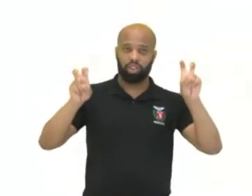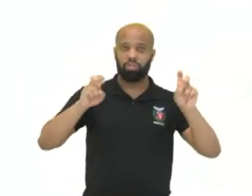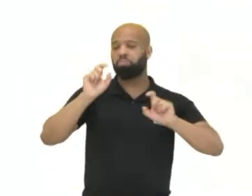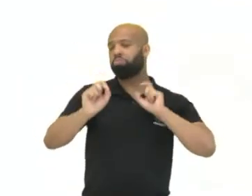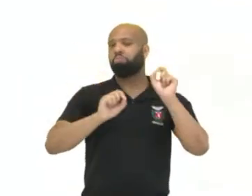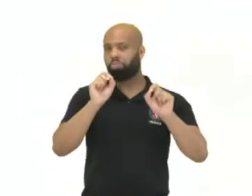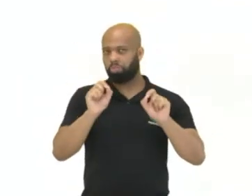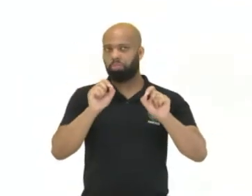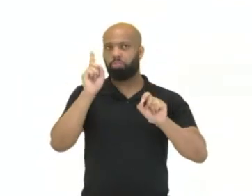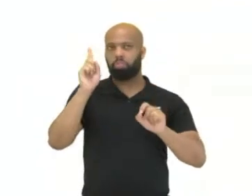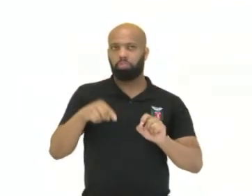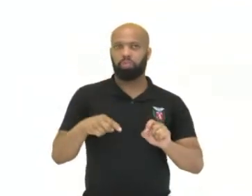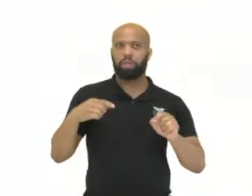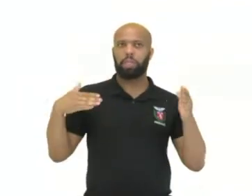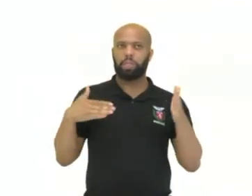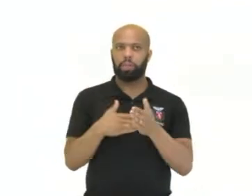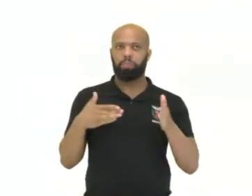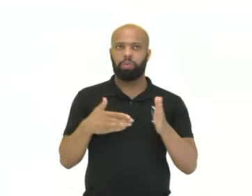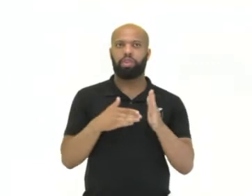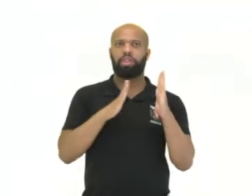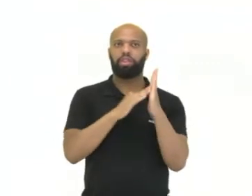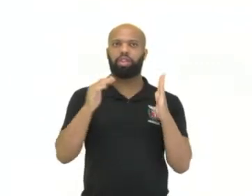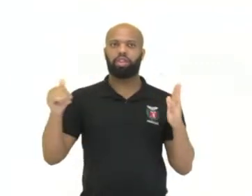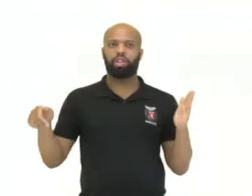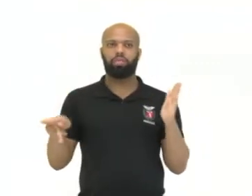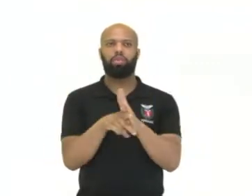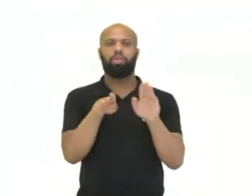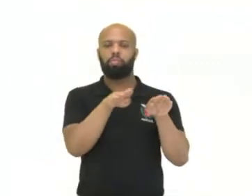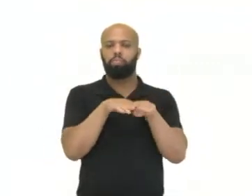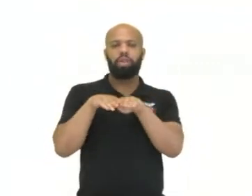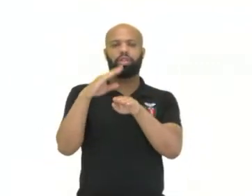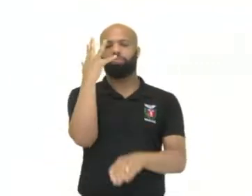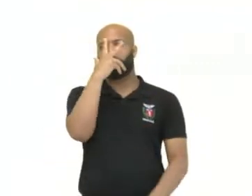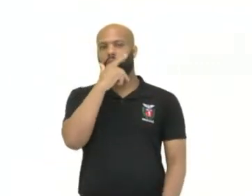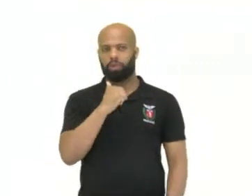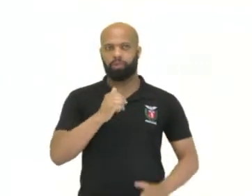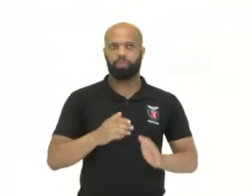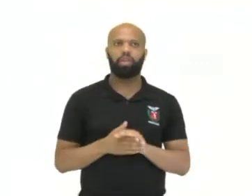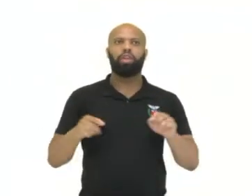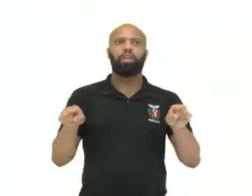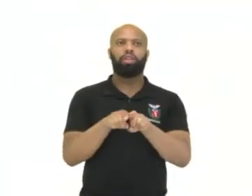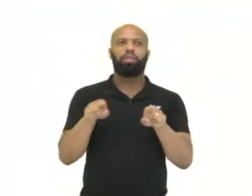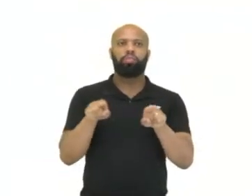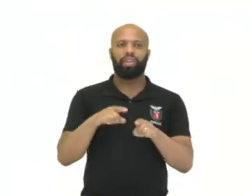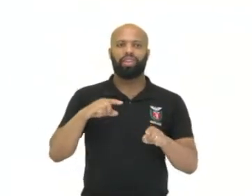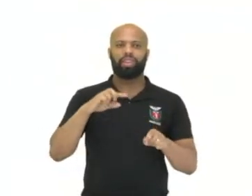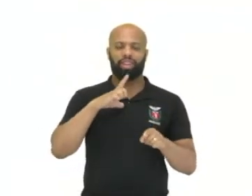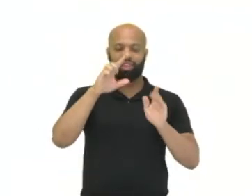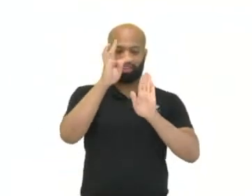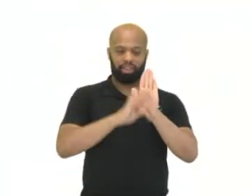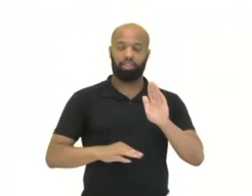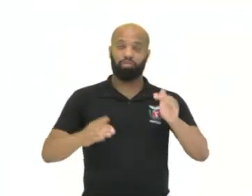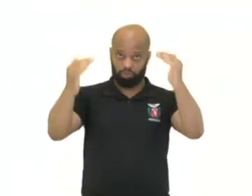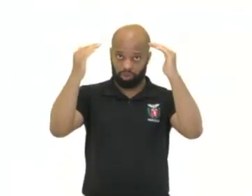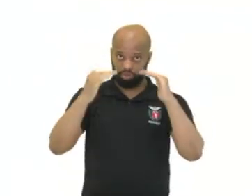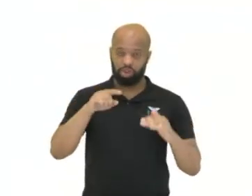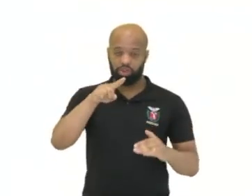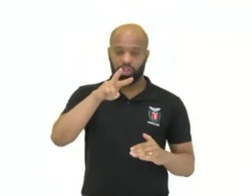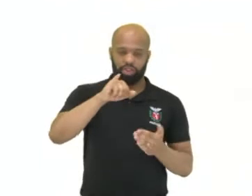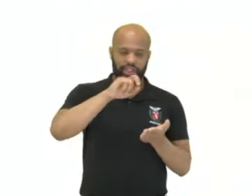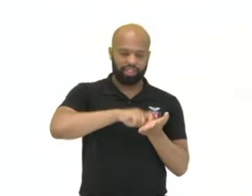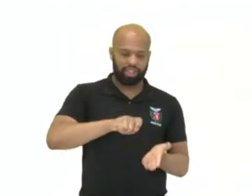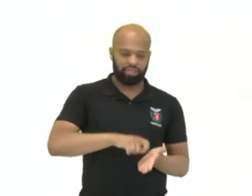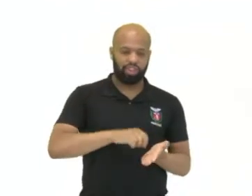temos os limites da estética e do padrão de beleza. E o recorte do texto 1, escreva então